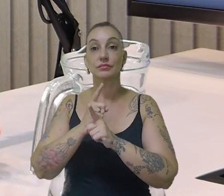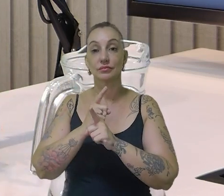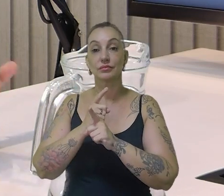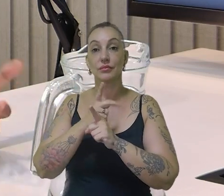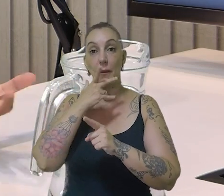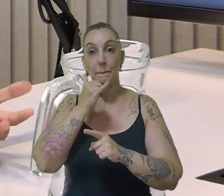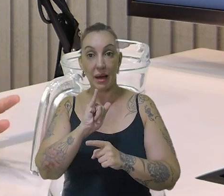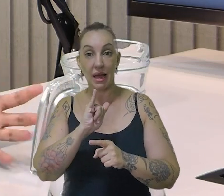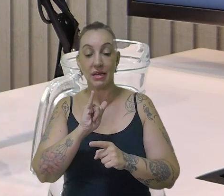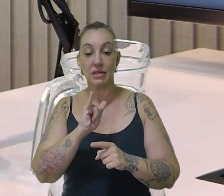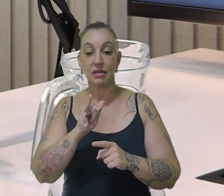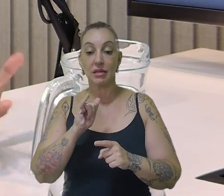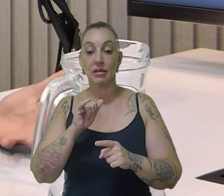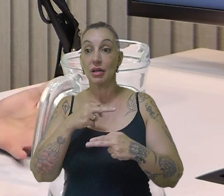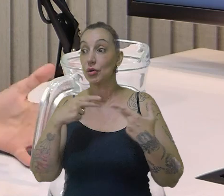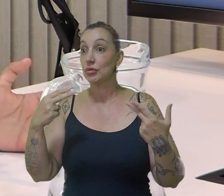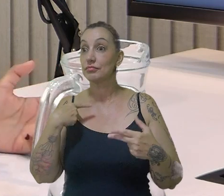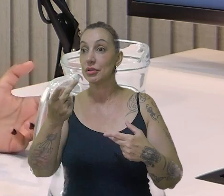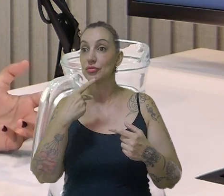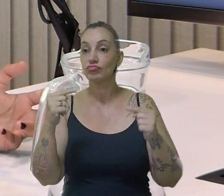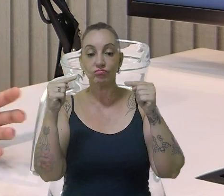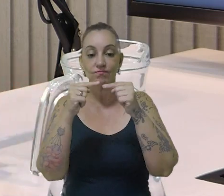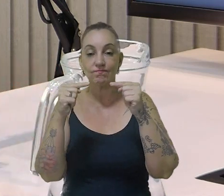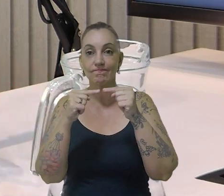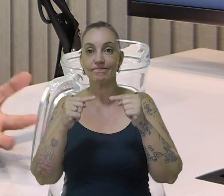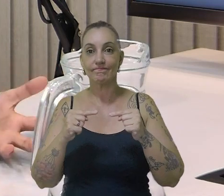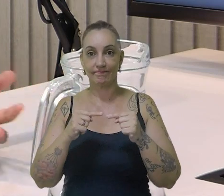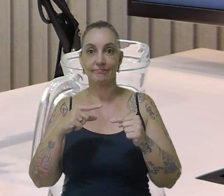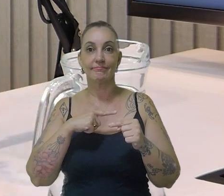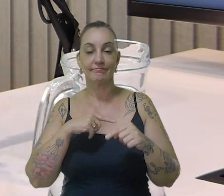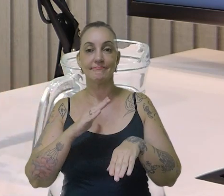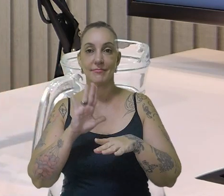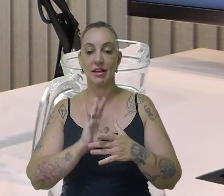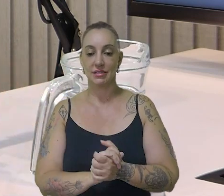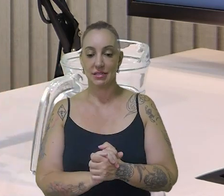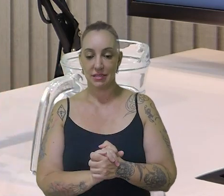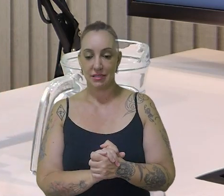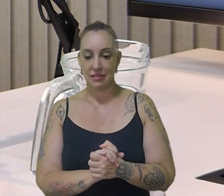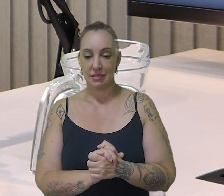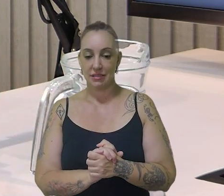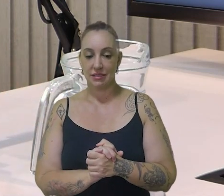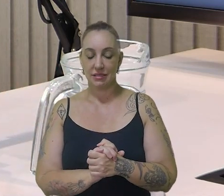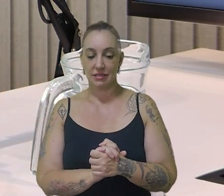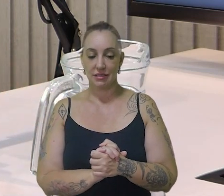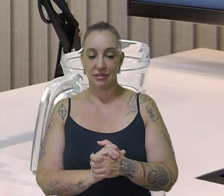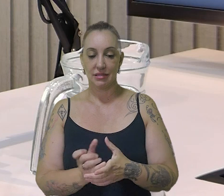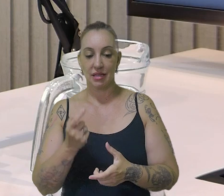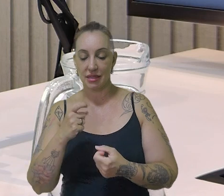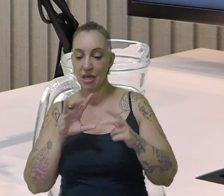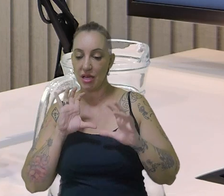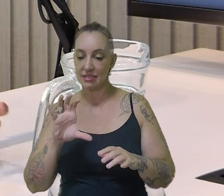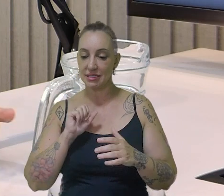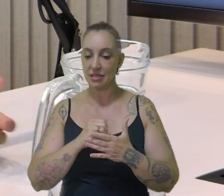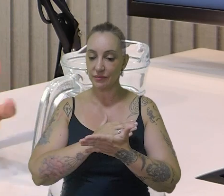pai e continuava sendo a coisa que a gente mais tinha em comum assim que a gente mais tem em comum eh então foi assim que